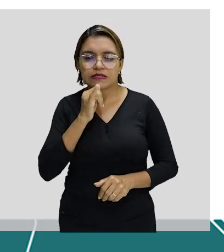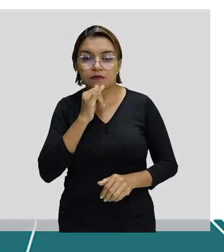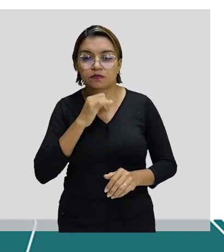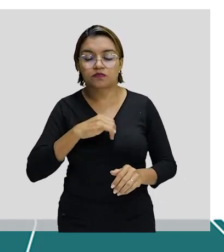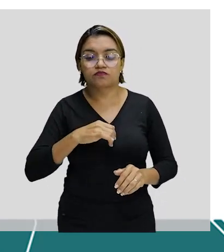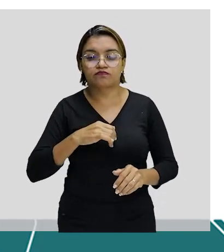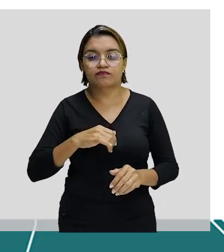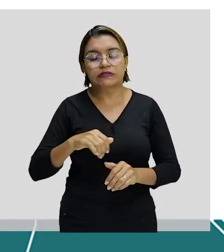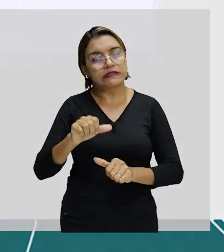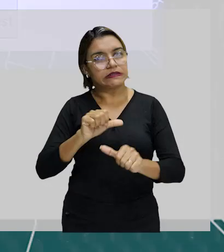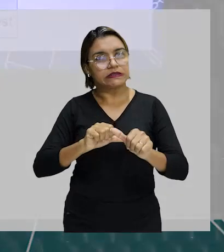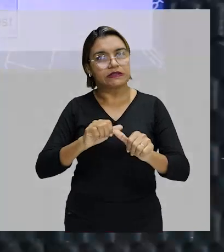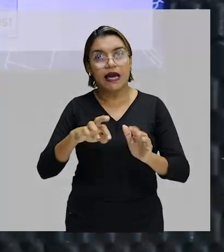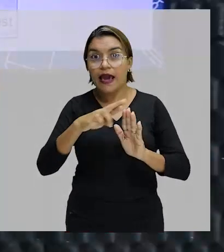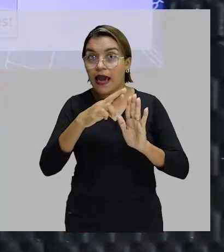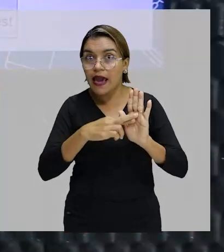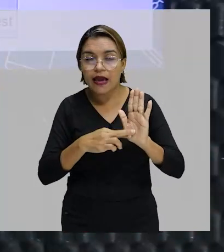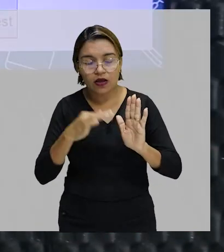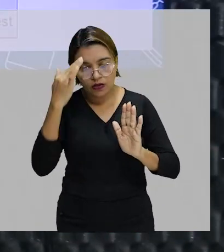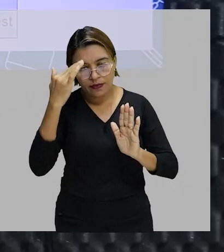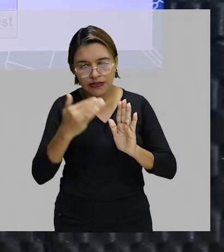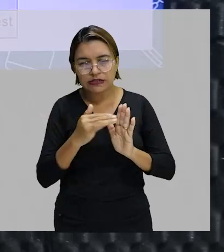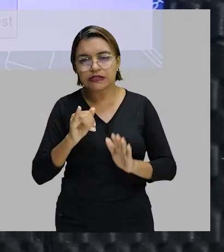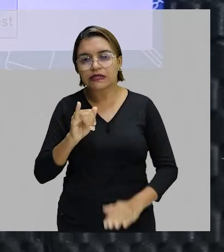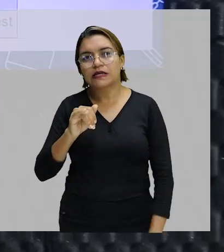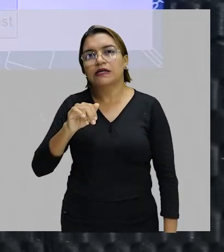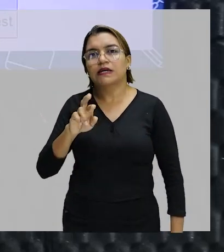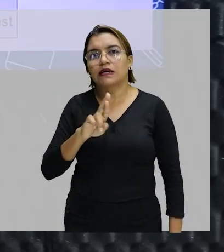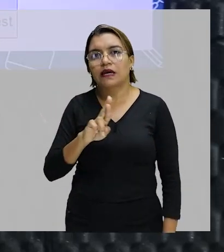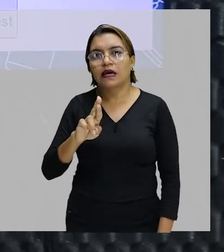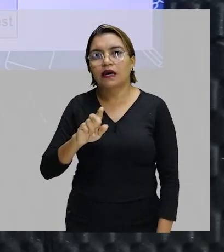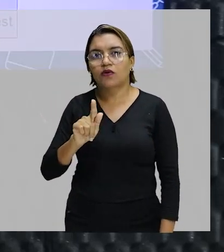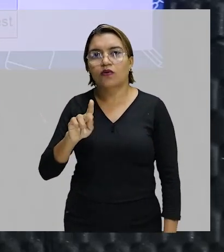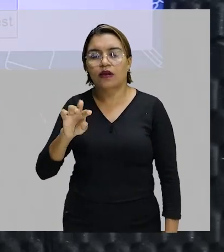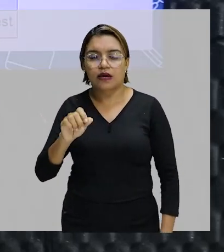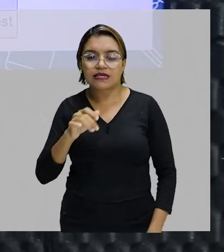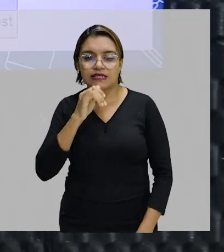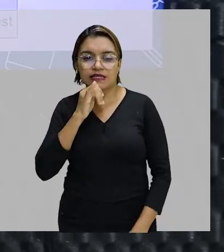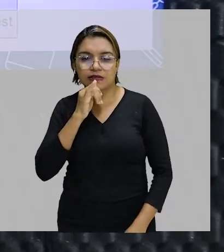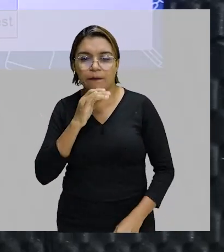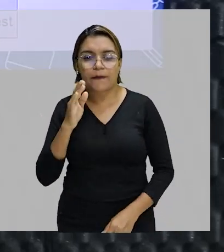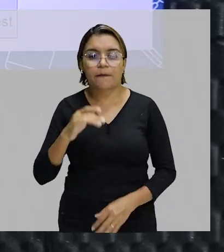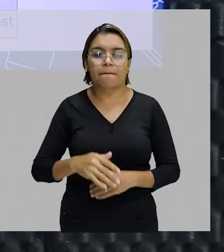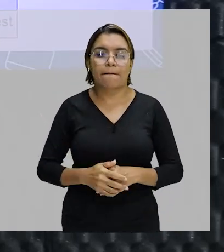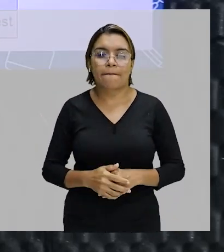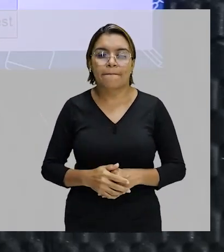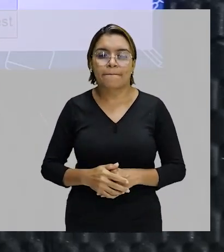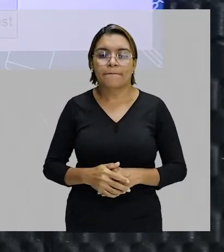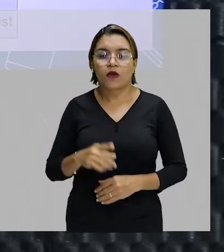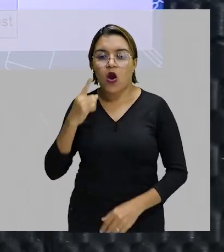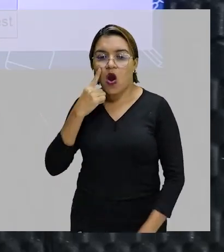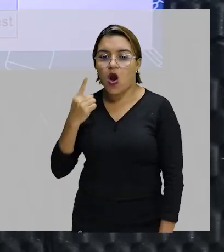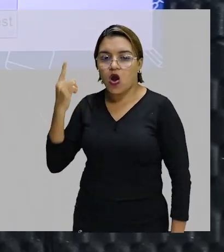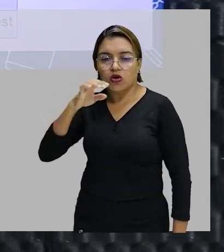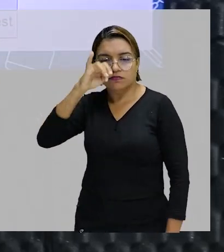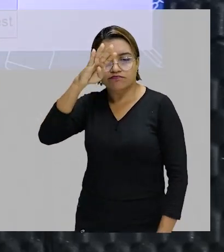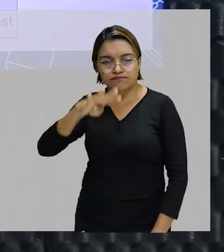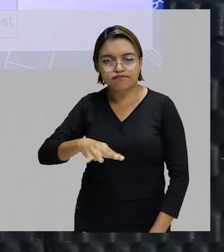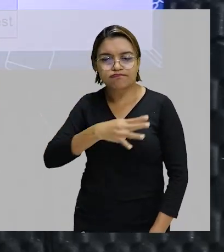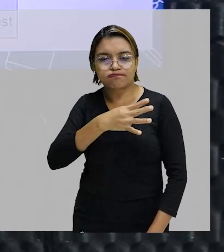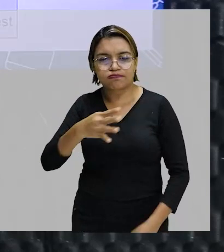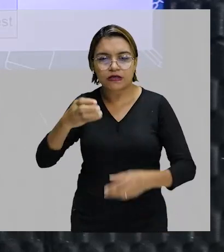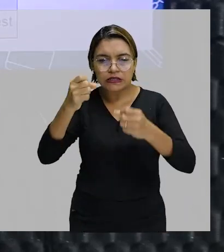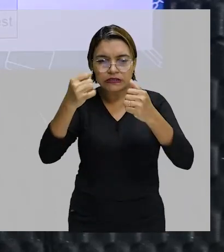regrinha. Então, por exemplo, bem fica melhor, mal fica pior, pequeno ou pouco